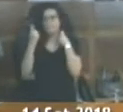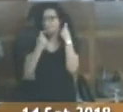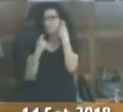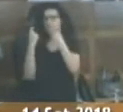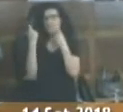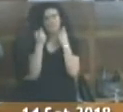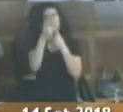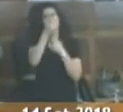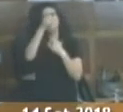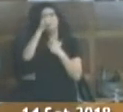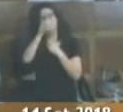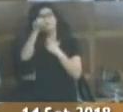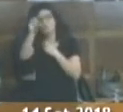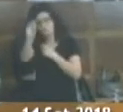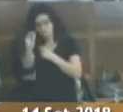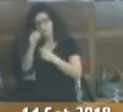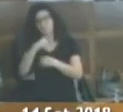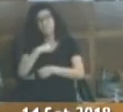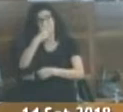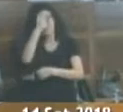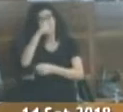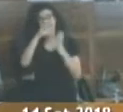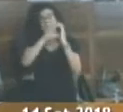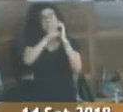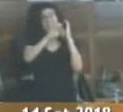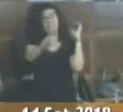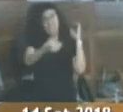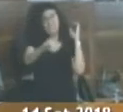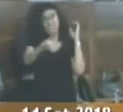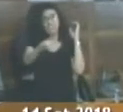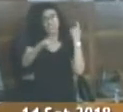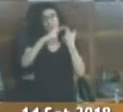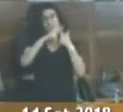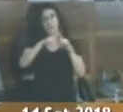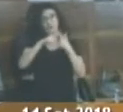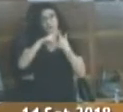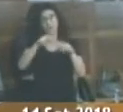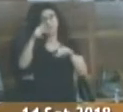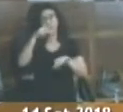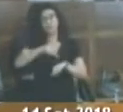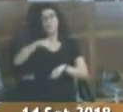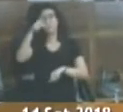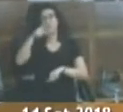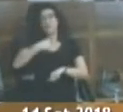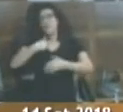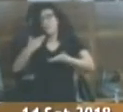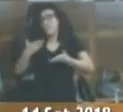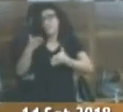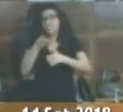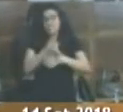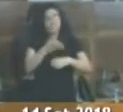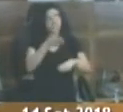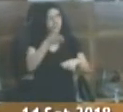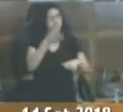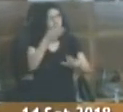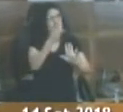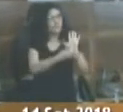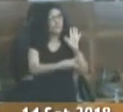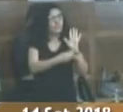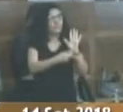Isso em 1990, eu sou engenheiro mecânico de petróleo, cara. Me envolvi num projeto de biologia